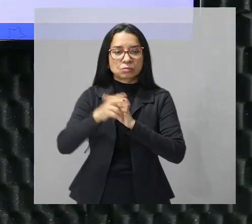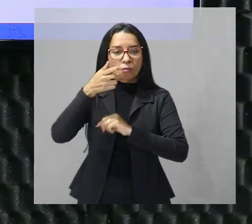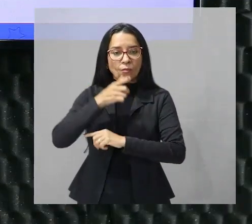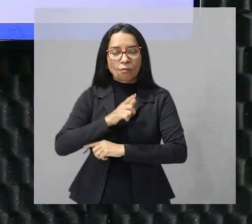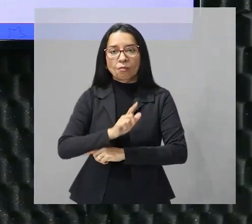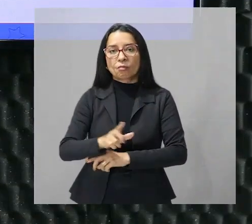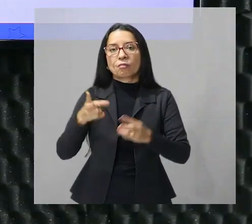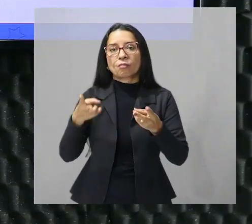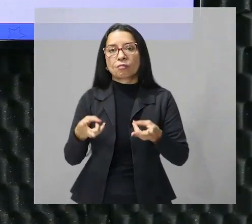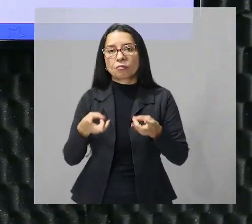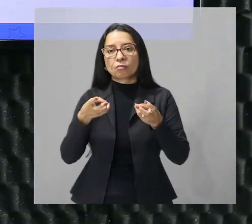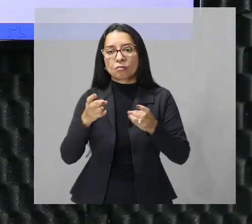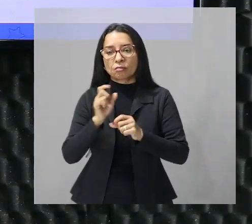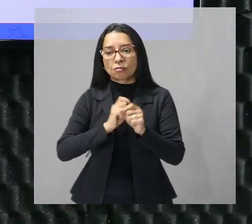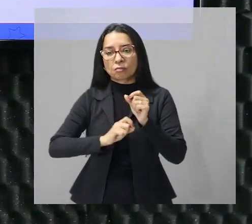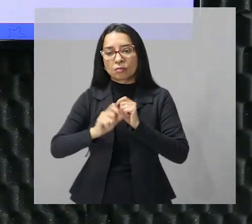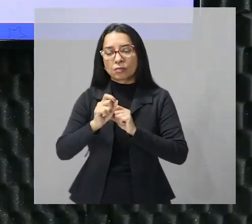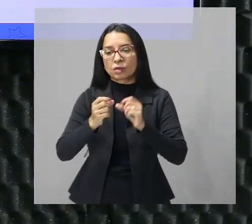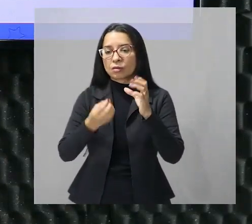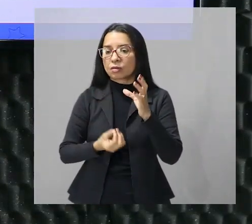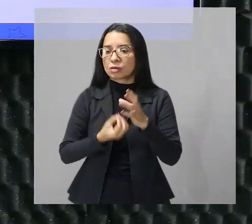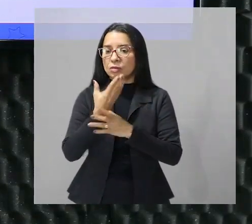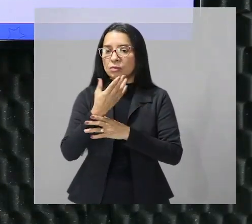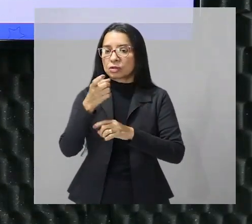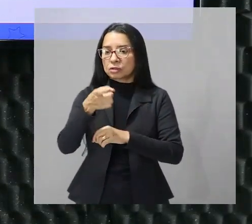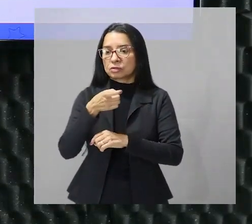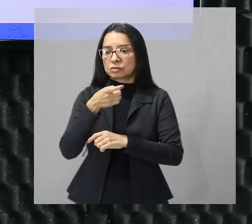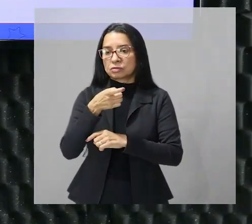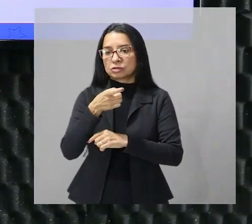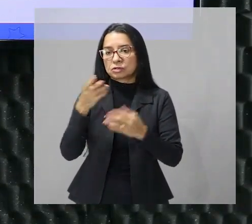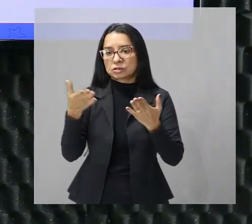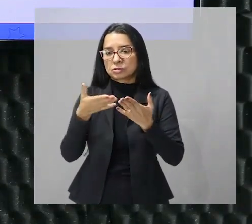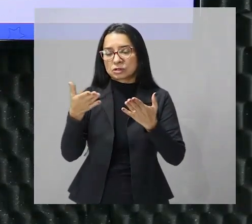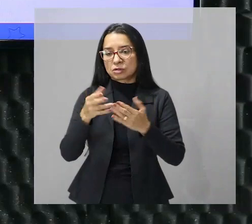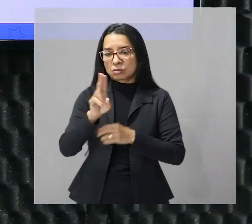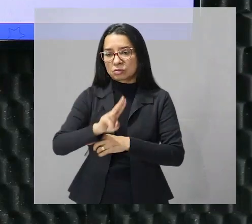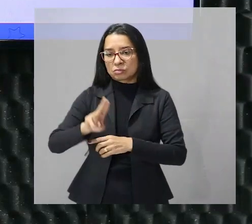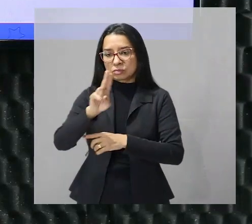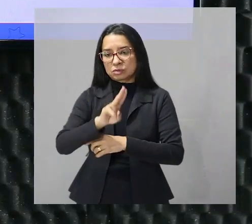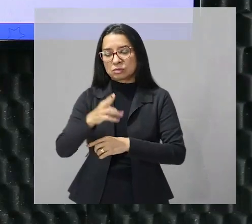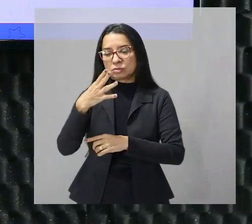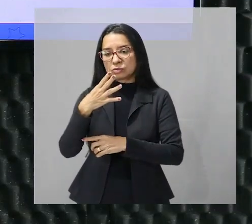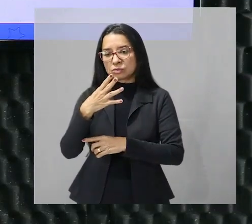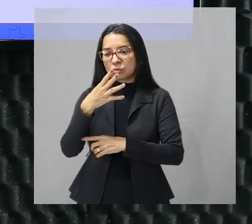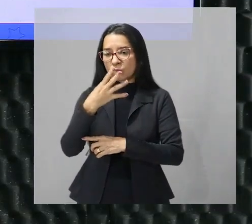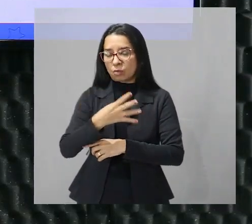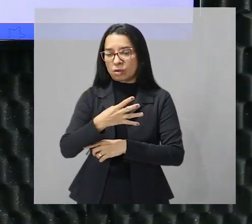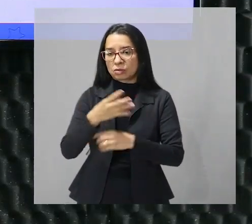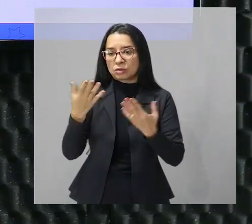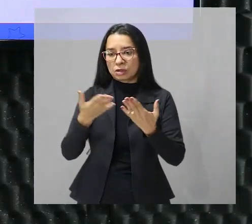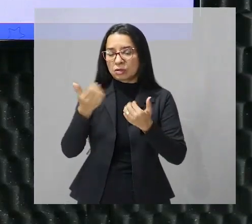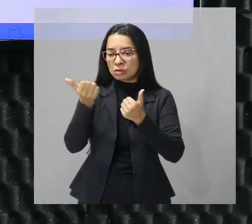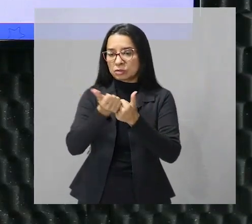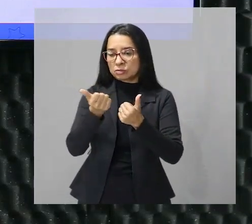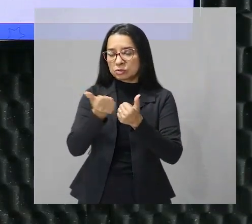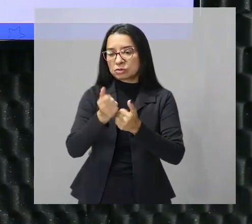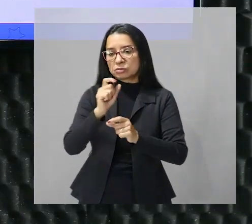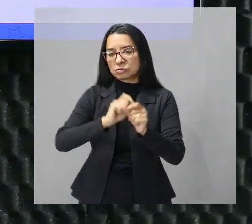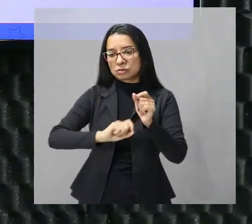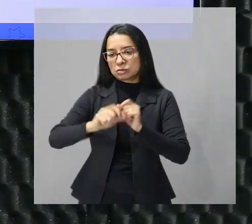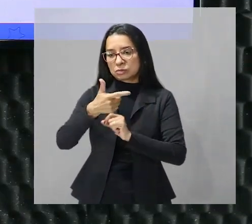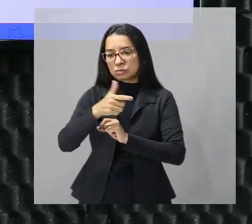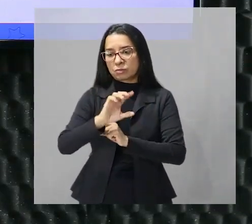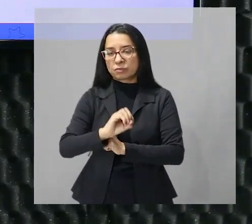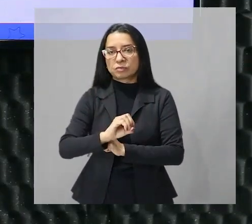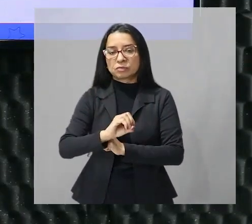vez, chama a tua atenção que lá onde aparece o X, colocaremos agora o 4 e lá onde aparece o Y, colocaremos agora o